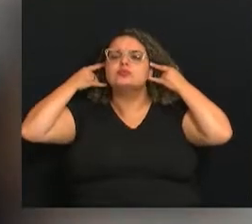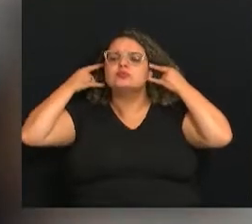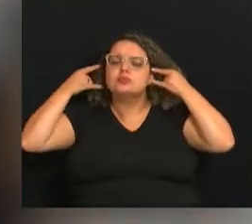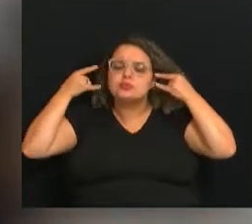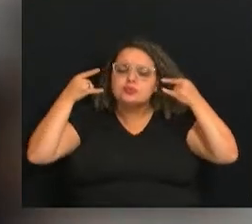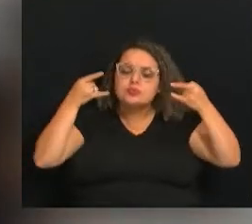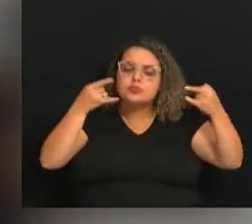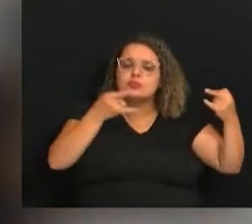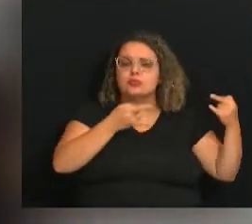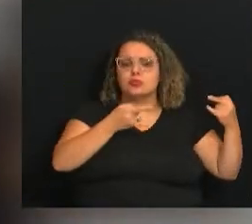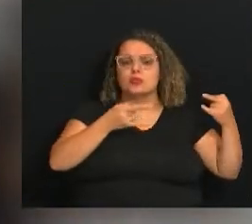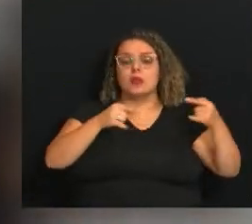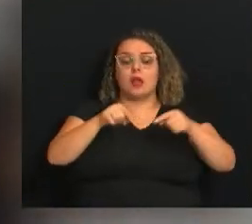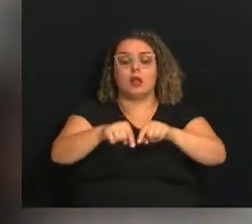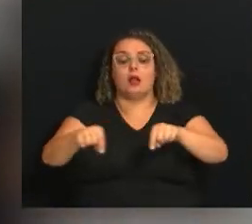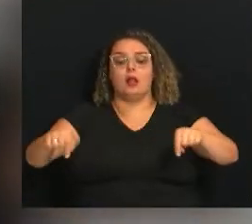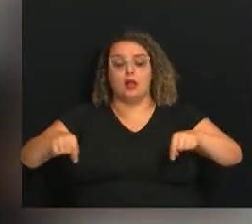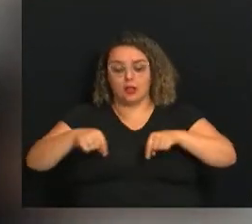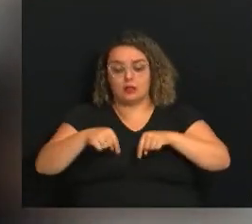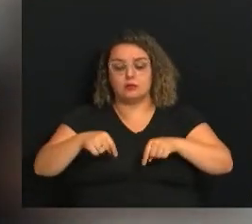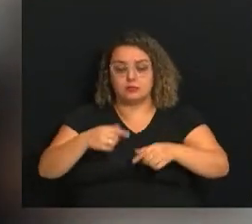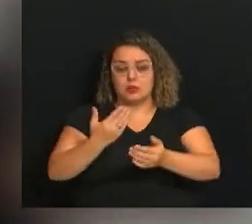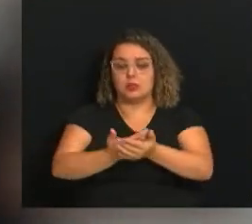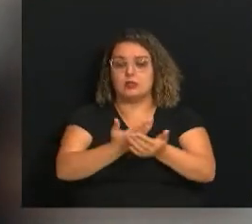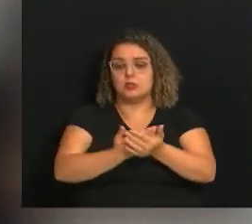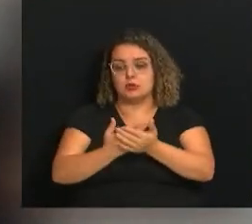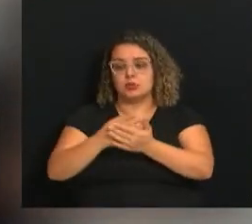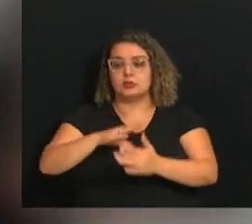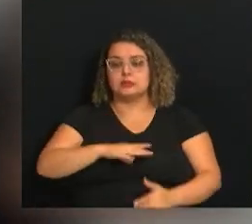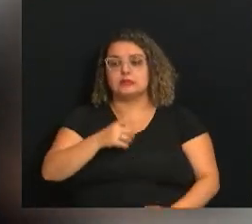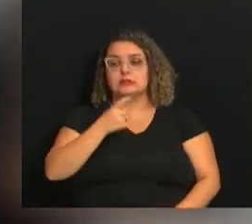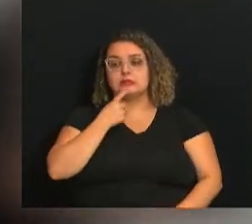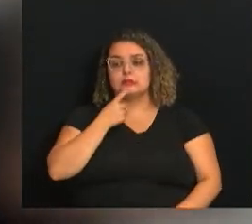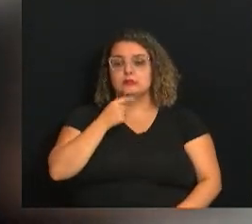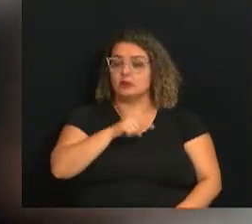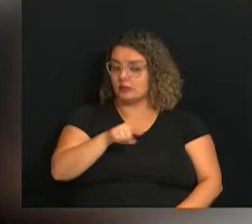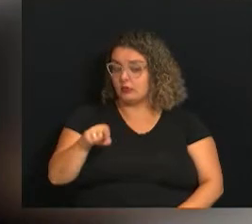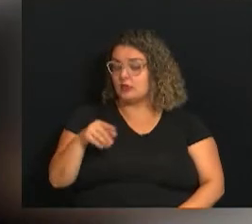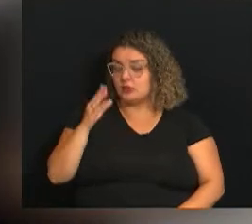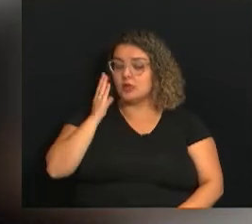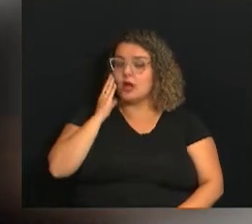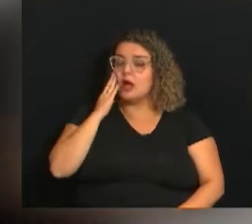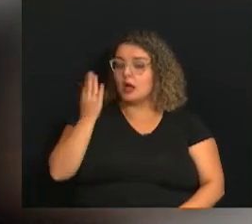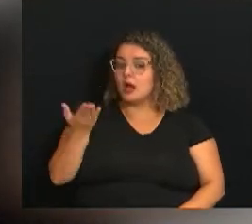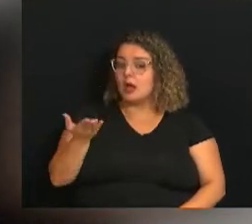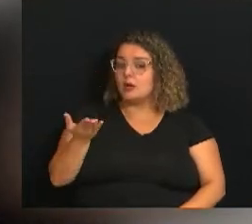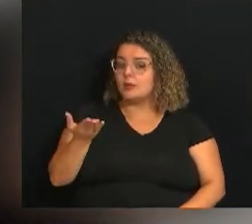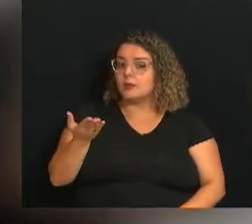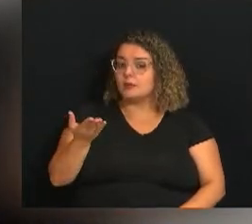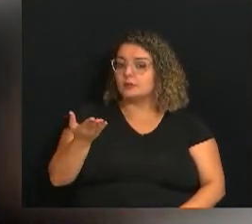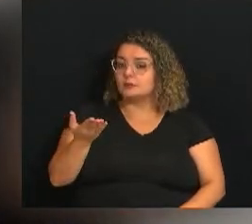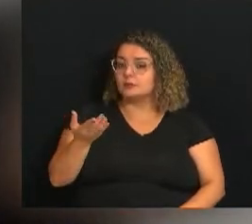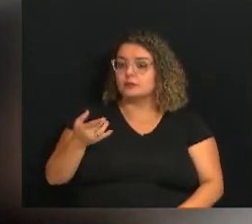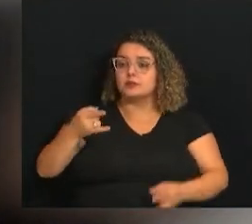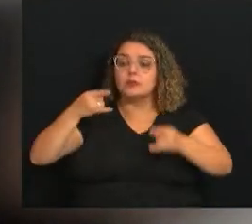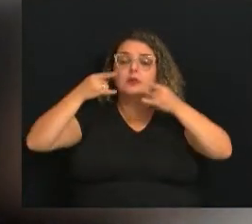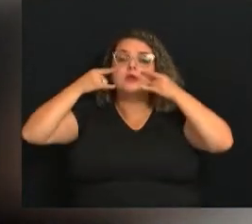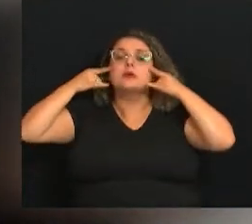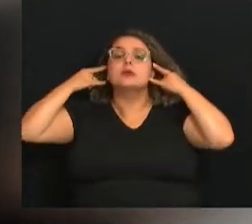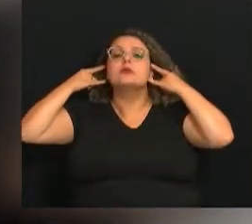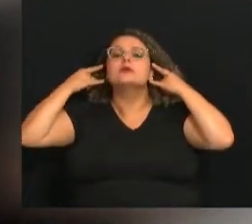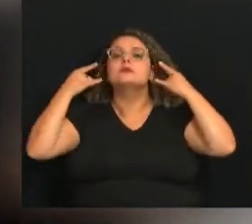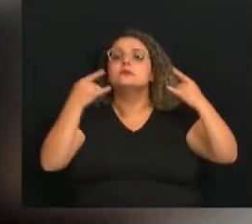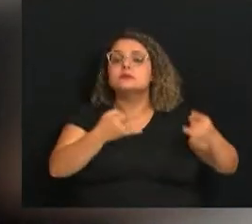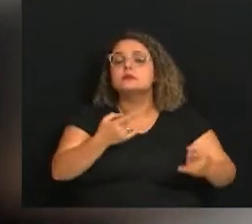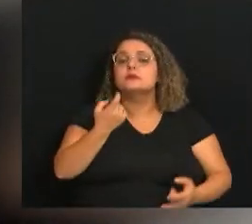de aula do nosso município de Campinas. Como todos vocês sabem, a máscara foi liberada na